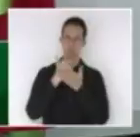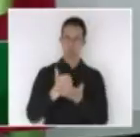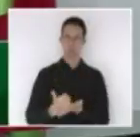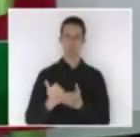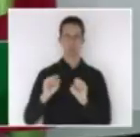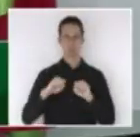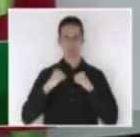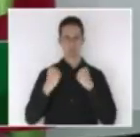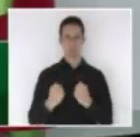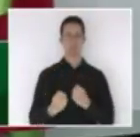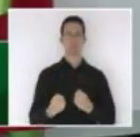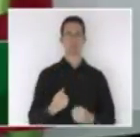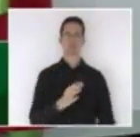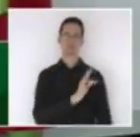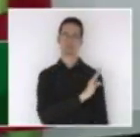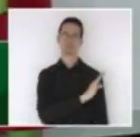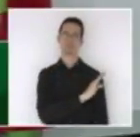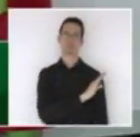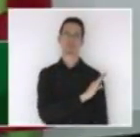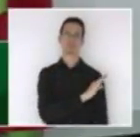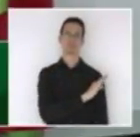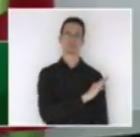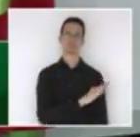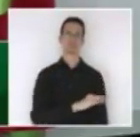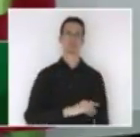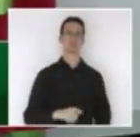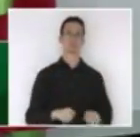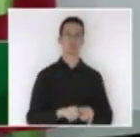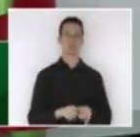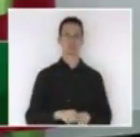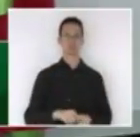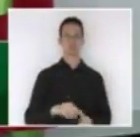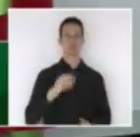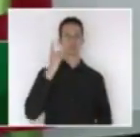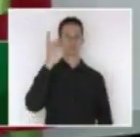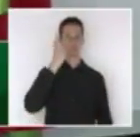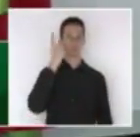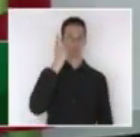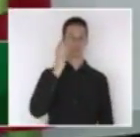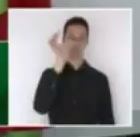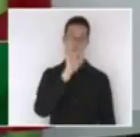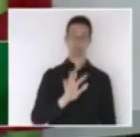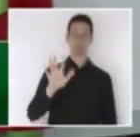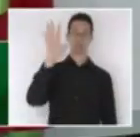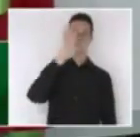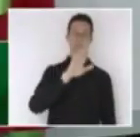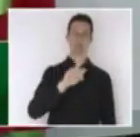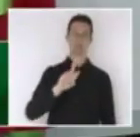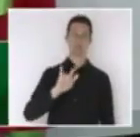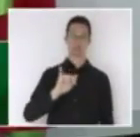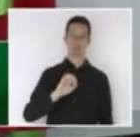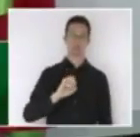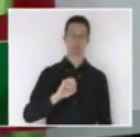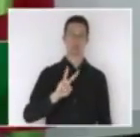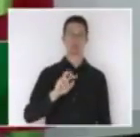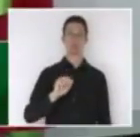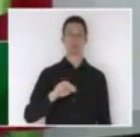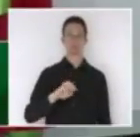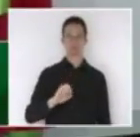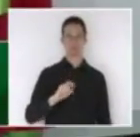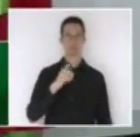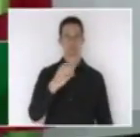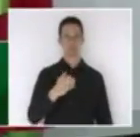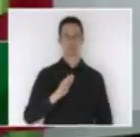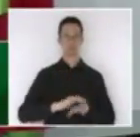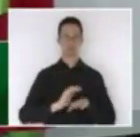técnicos agrícolas, e o deputado federal Giovanni Cherini, do Rio Grande do Sul, que foi o relator da matéria.